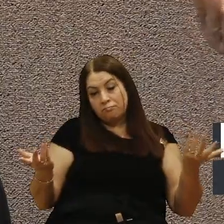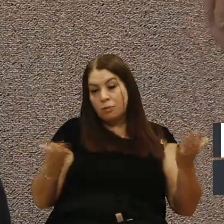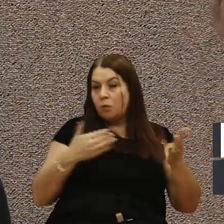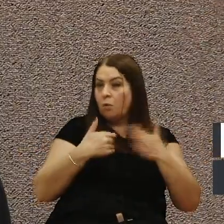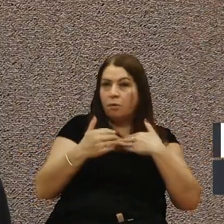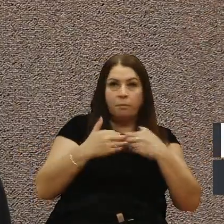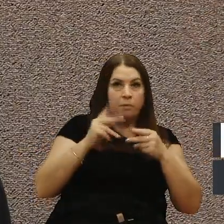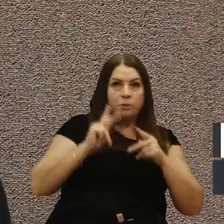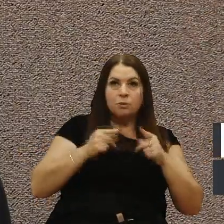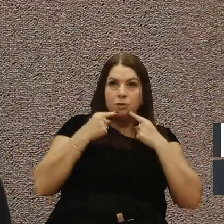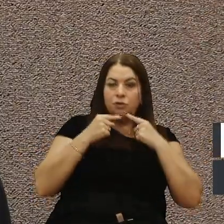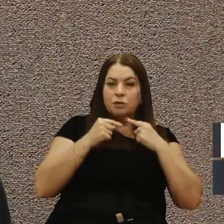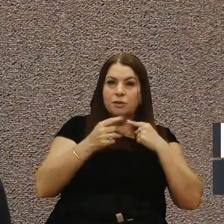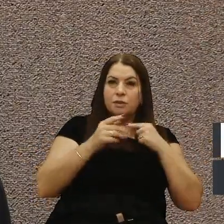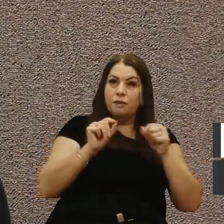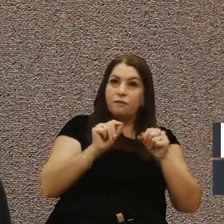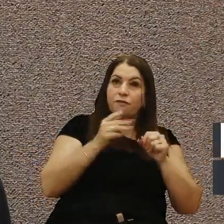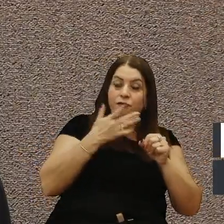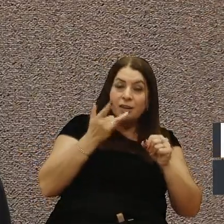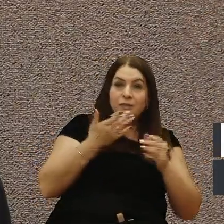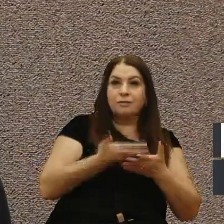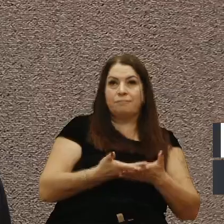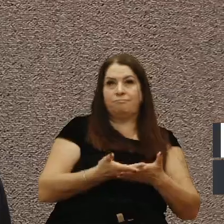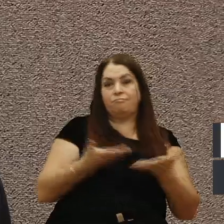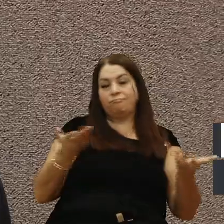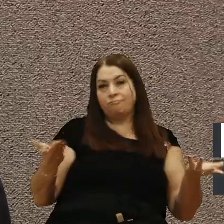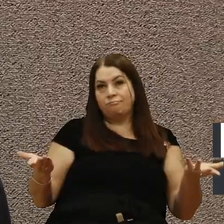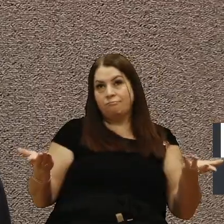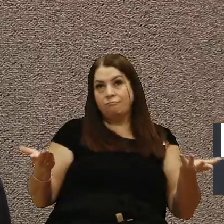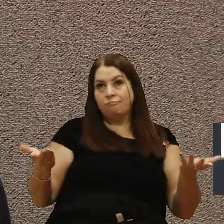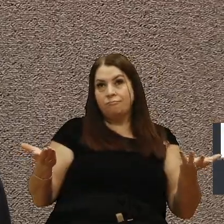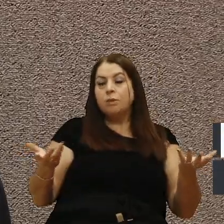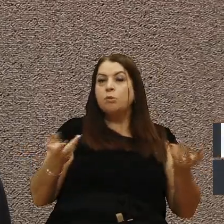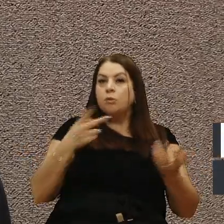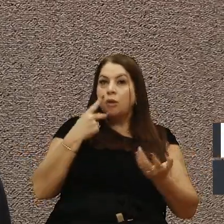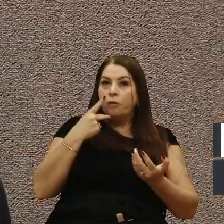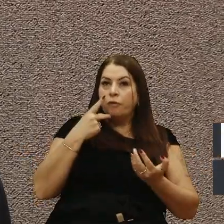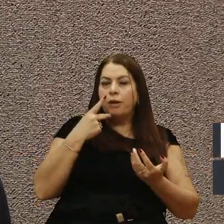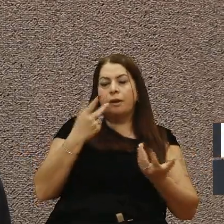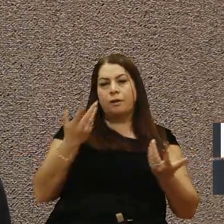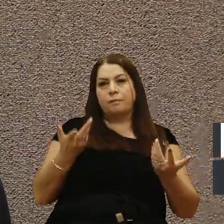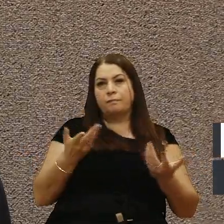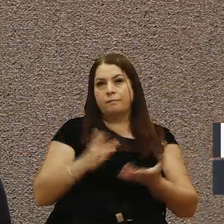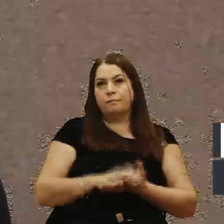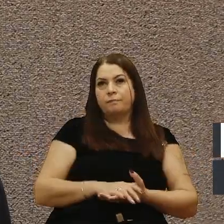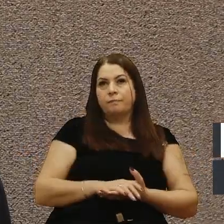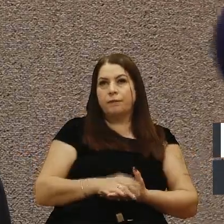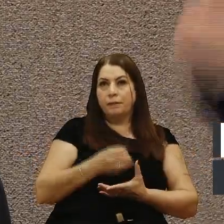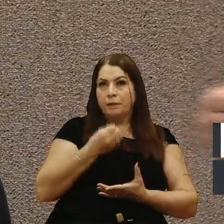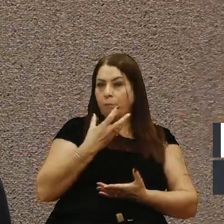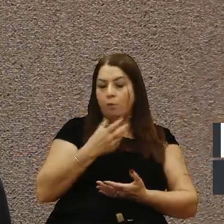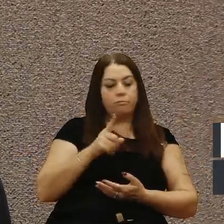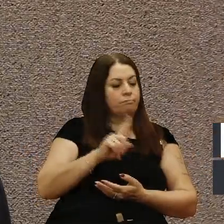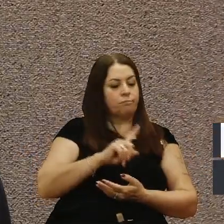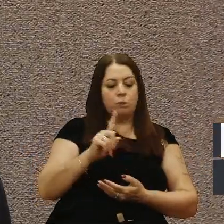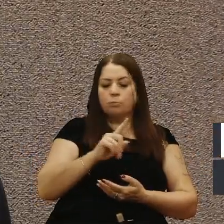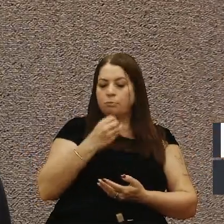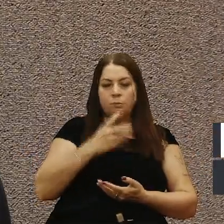um critica. É fácil, é fácil. Então eu quero dizer assim que, gente, tá bom? Não